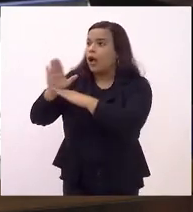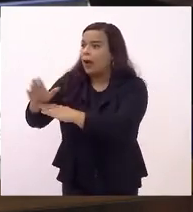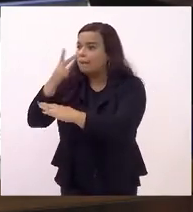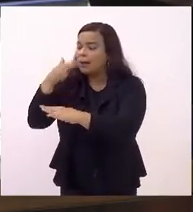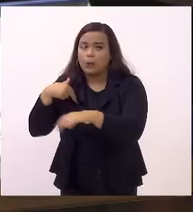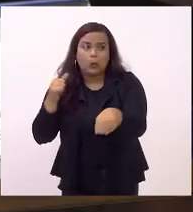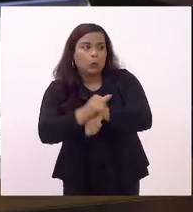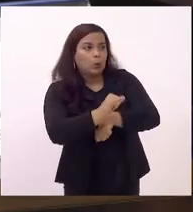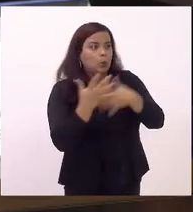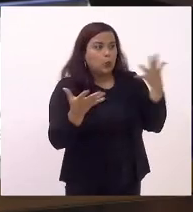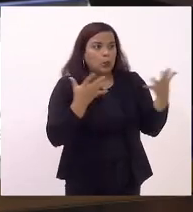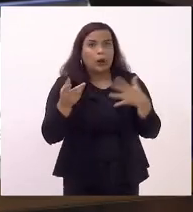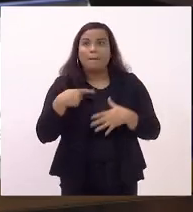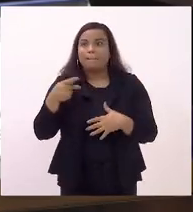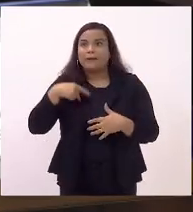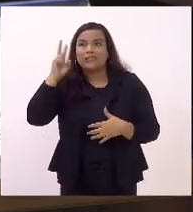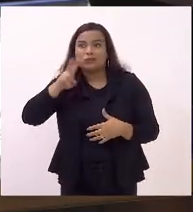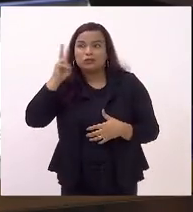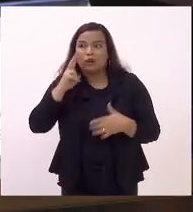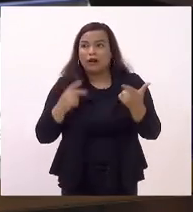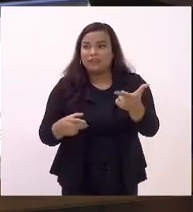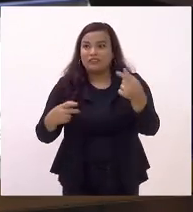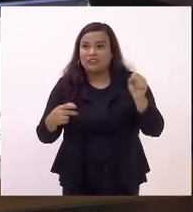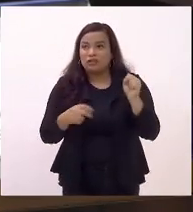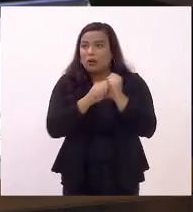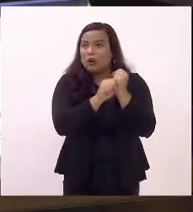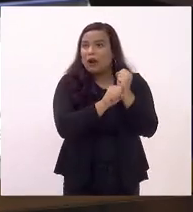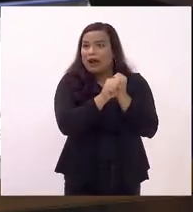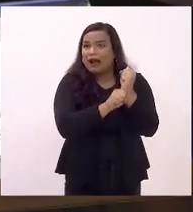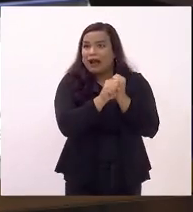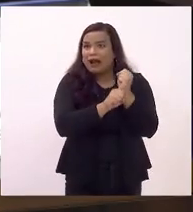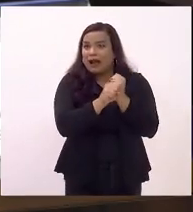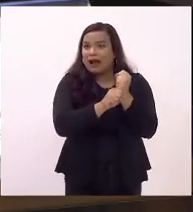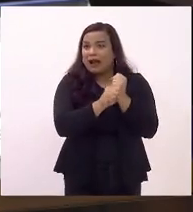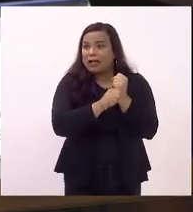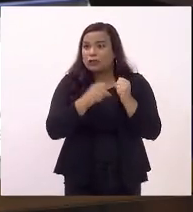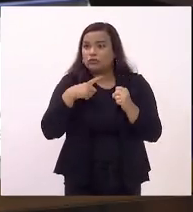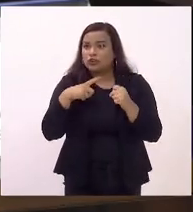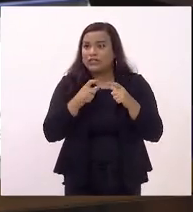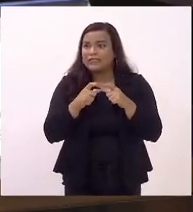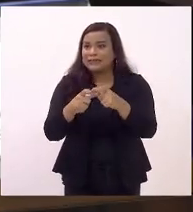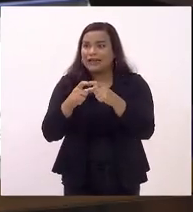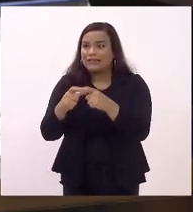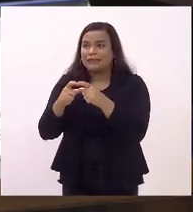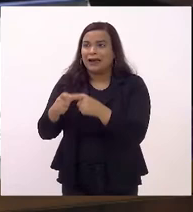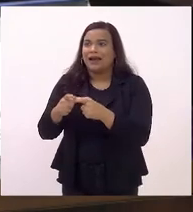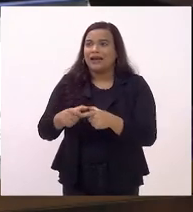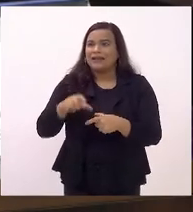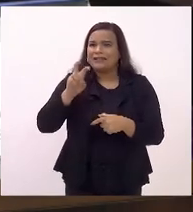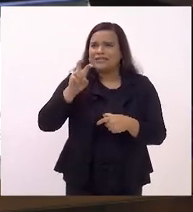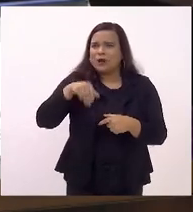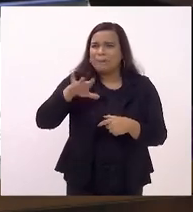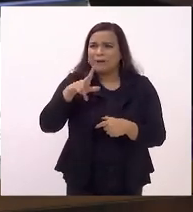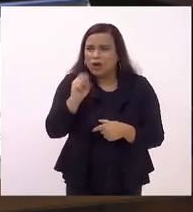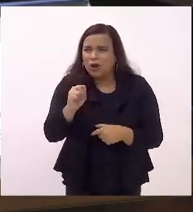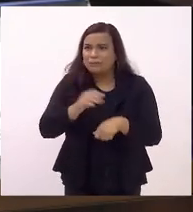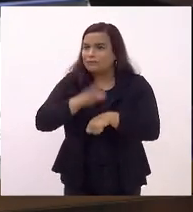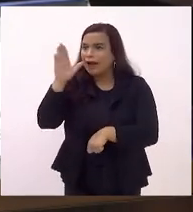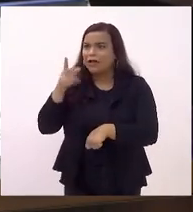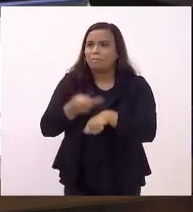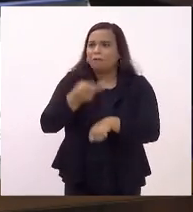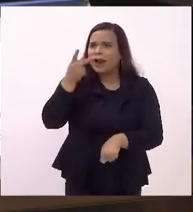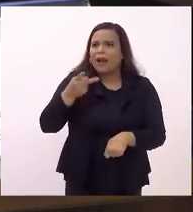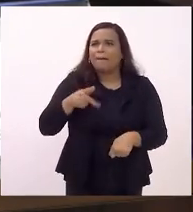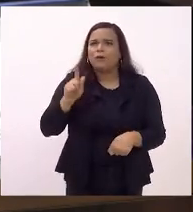de 28 anos, com mais de 5 milhões de CDs vendidos, com Grammy Latino, com uma caminhada bem extensa,